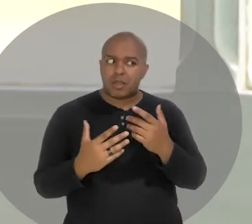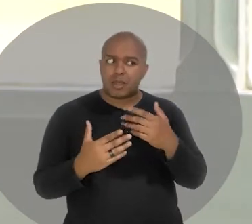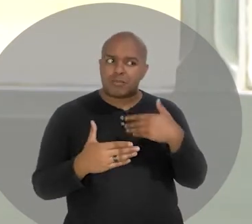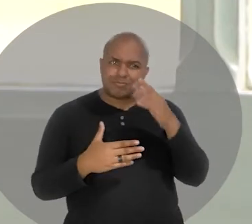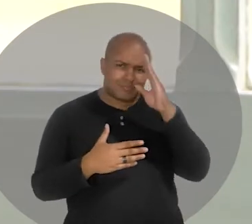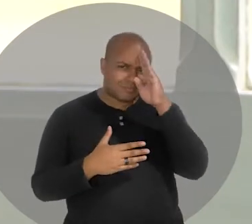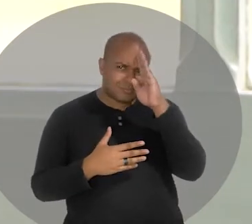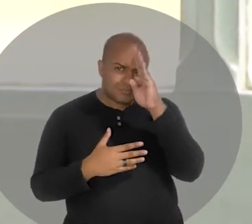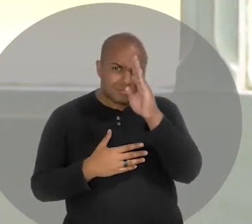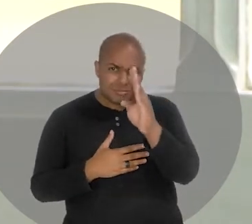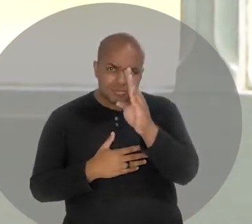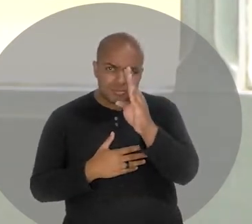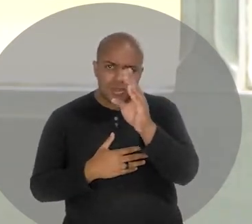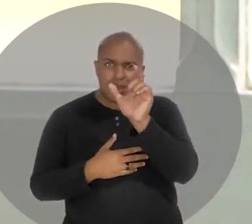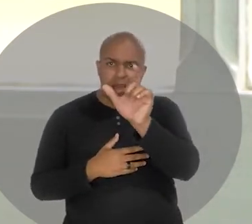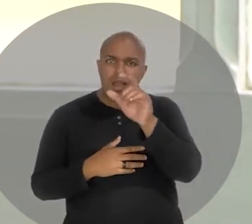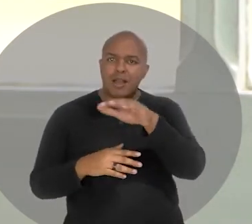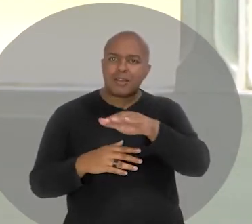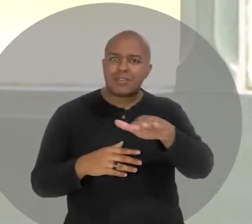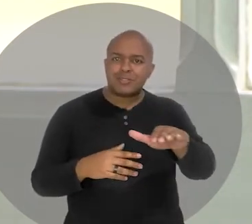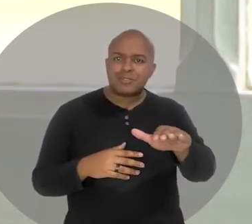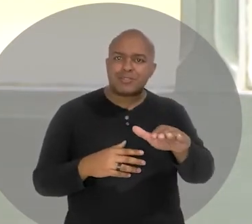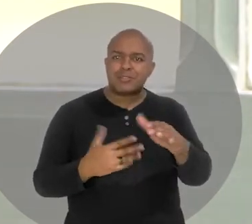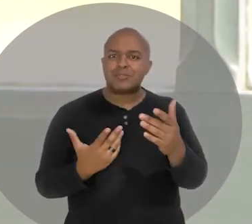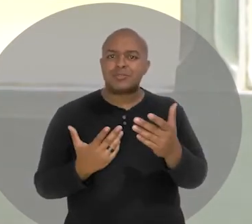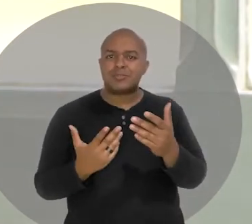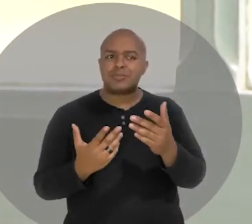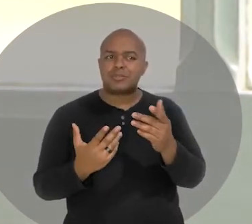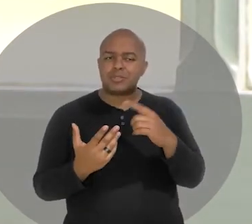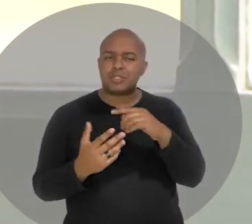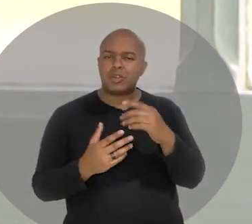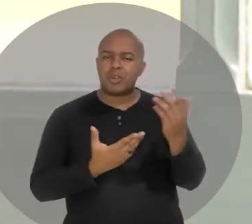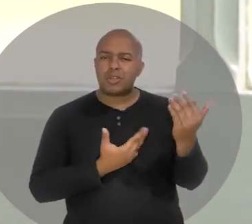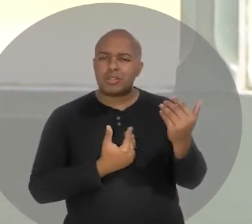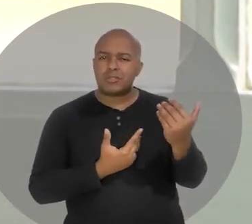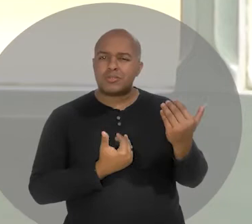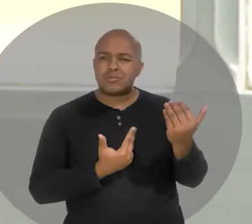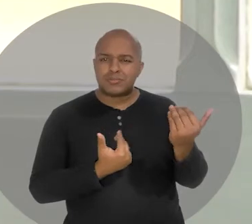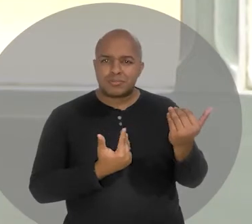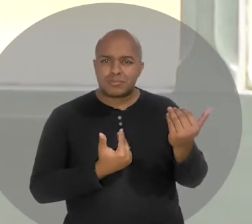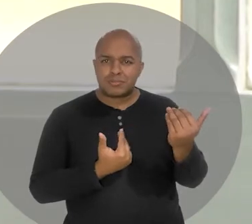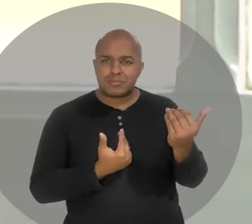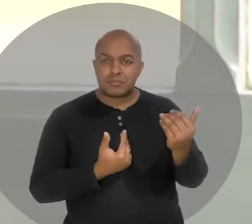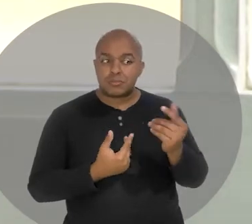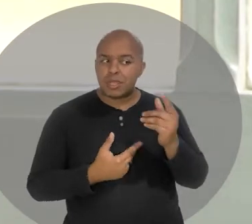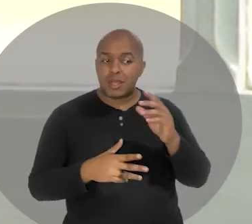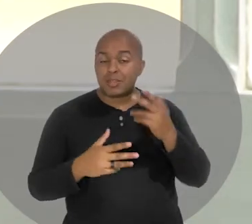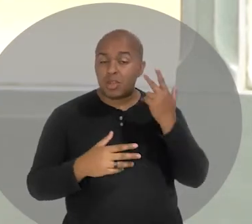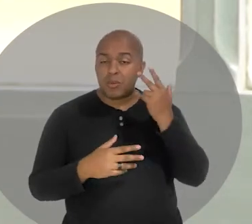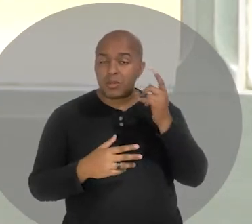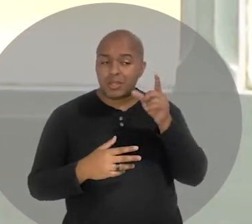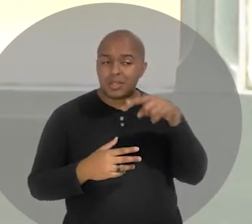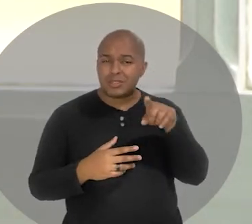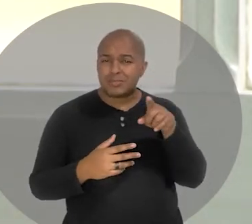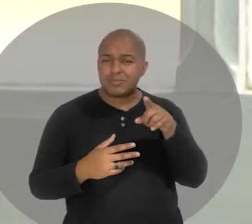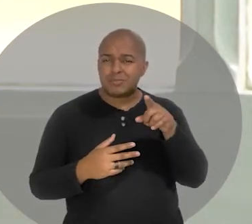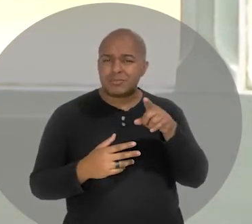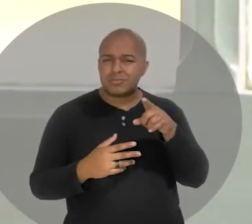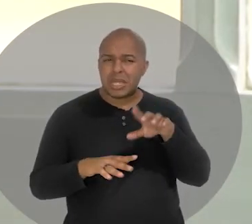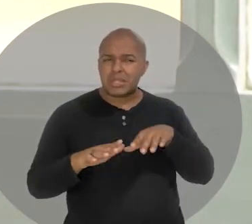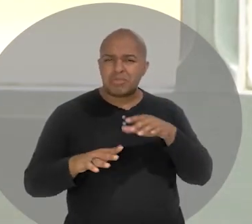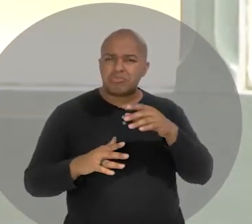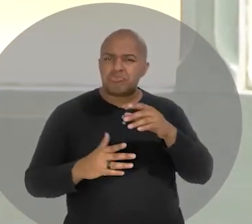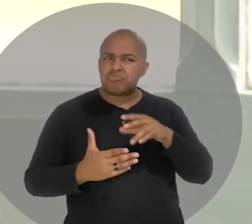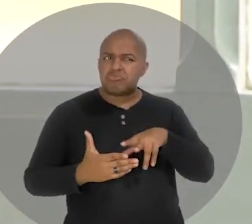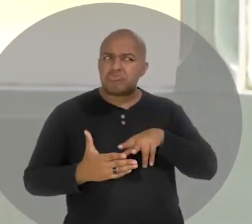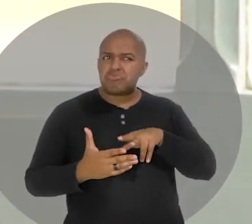Diretamente a criança e o adolescente, normalmente eles nem